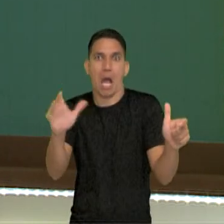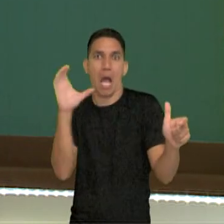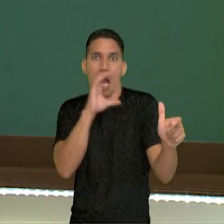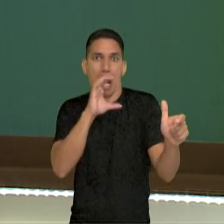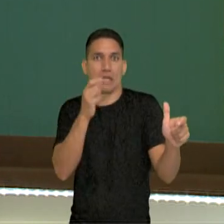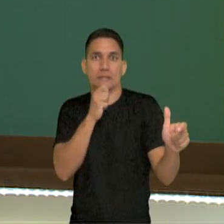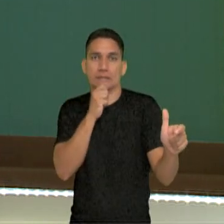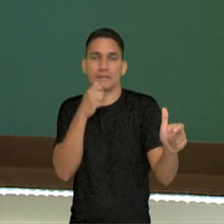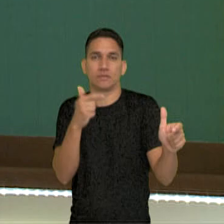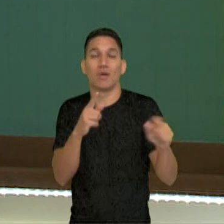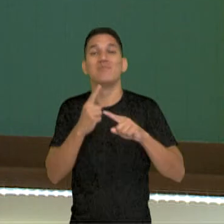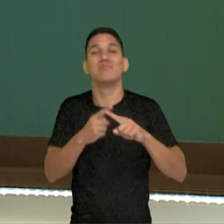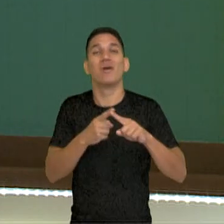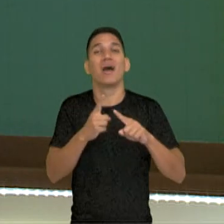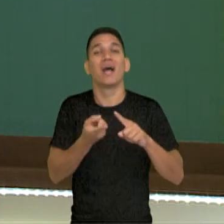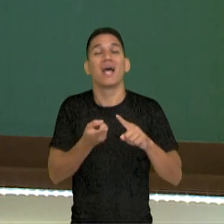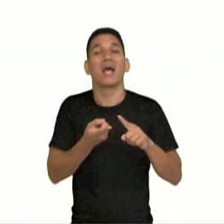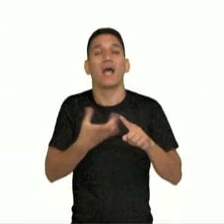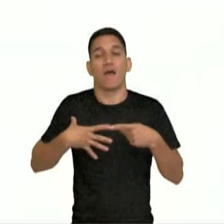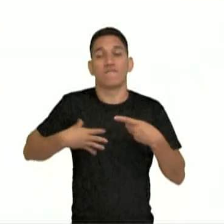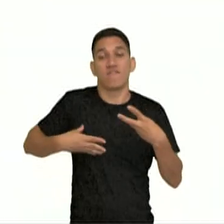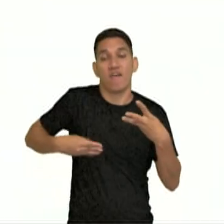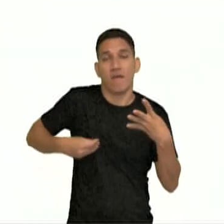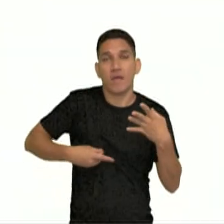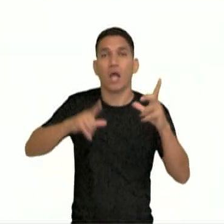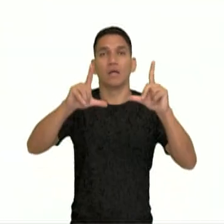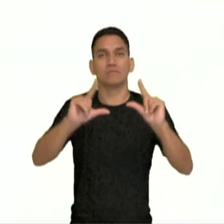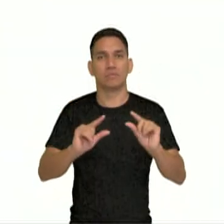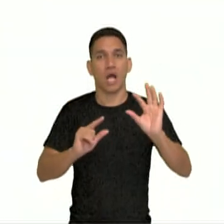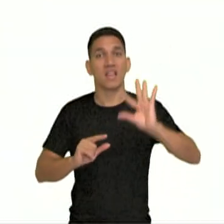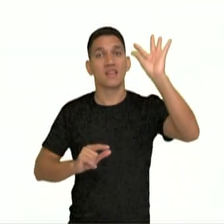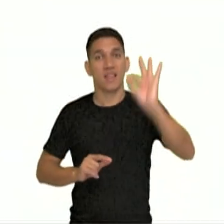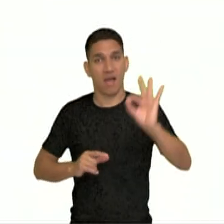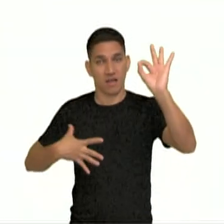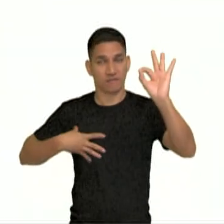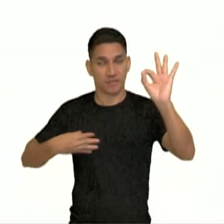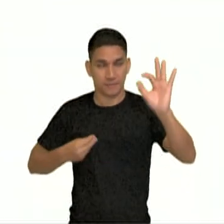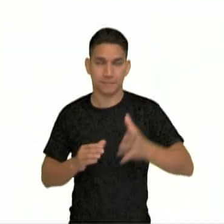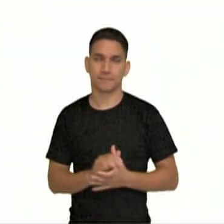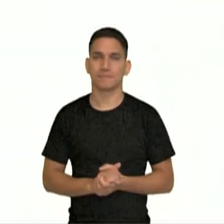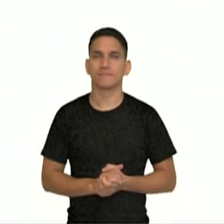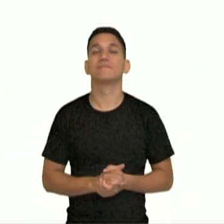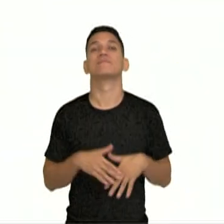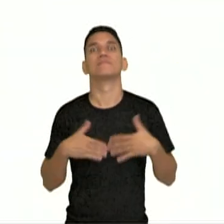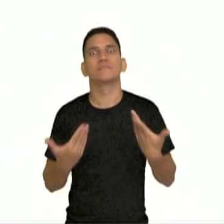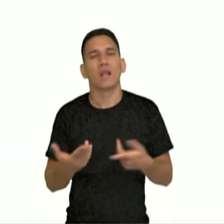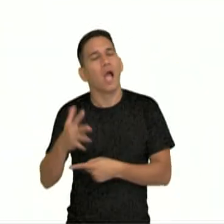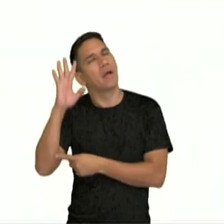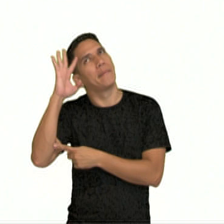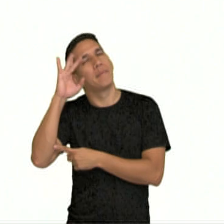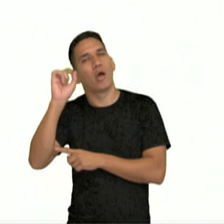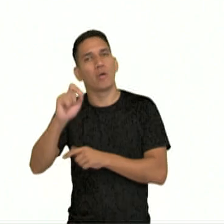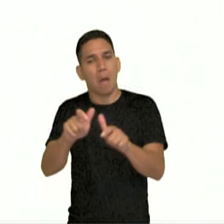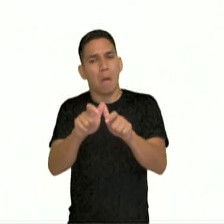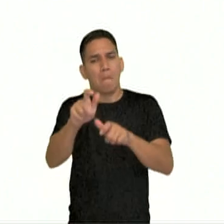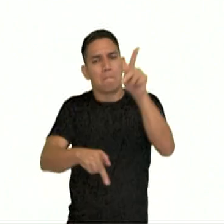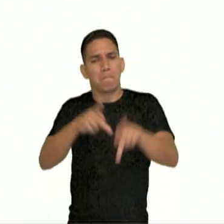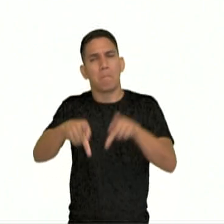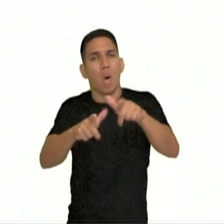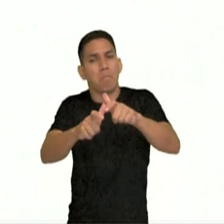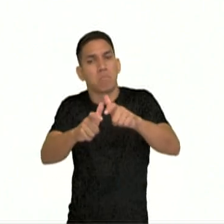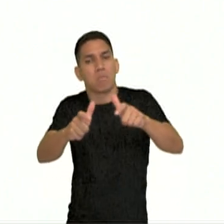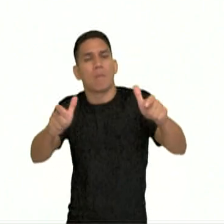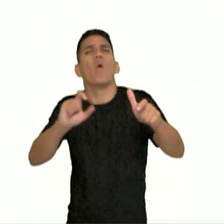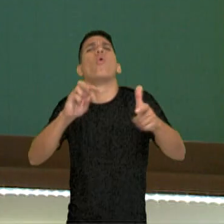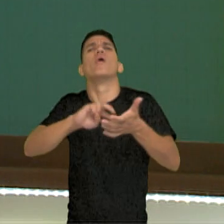população, porque as taxas de fecundidade são baixas, certo? E aí, eu penso em crescimento da população. O que é o crescimento